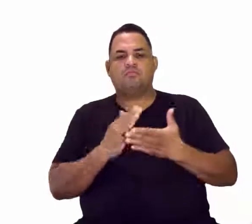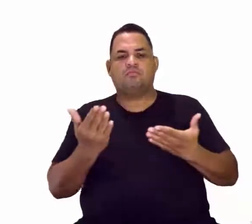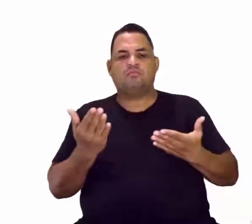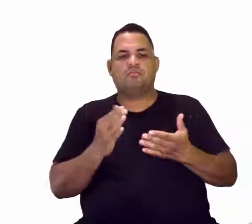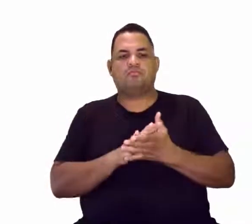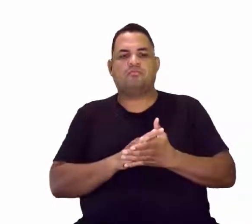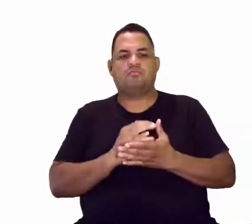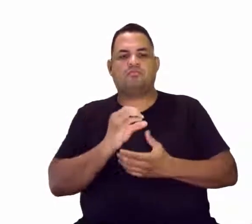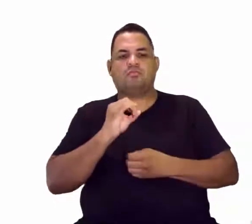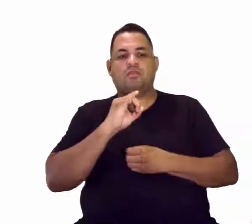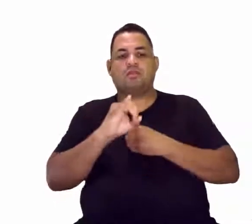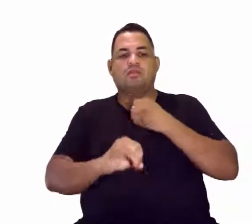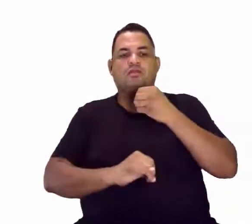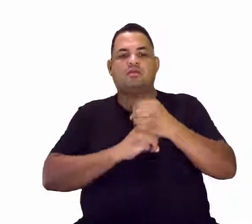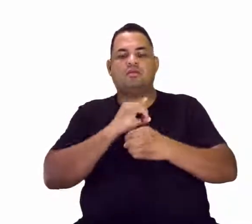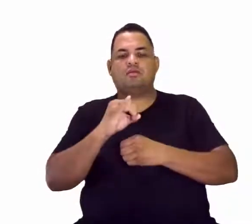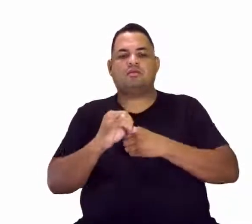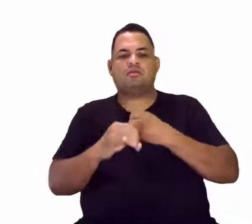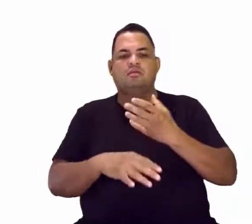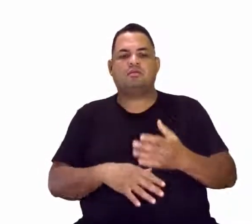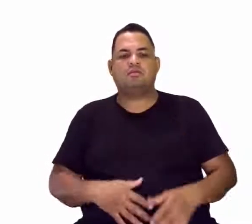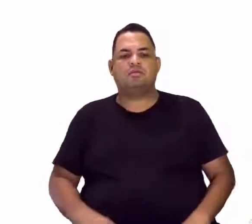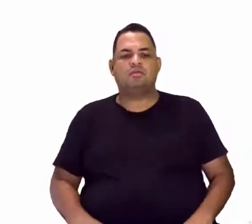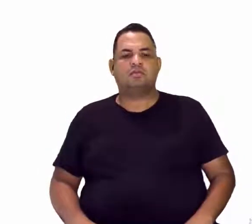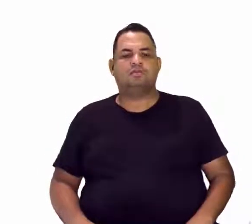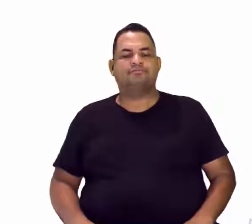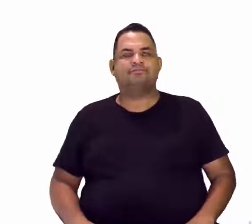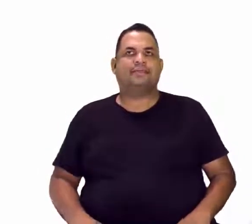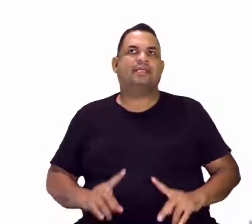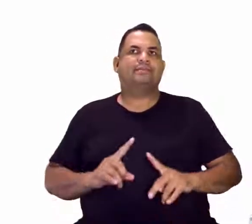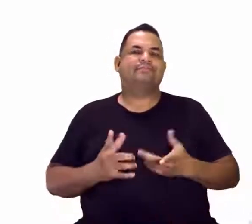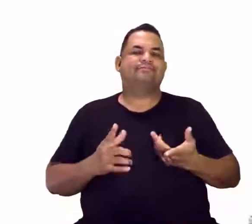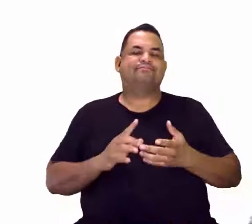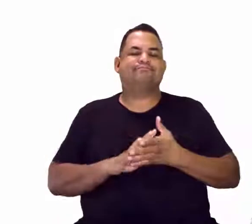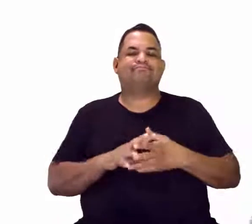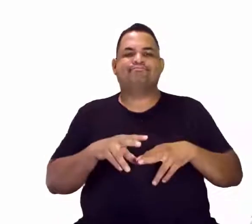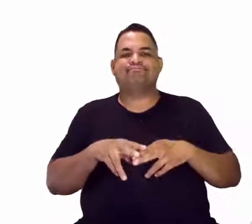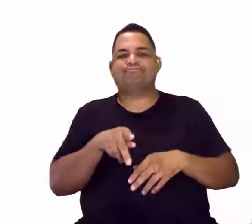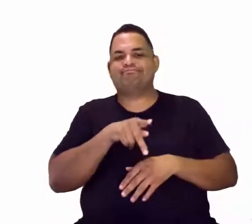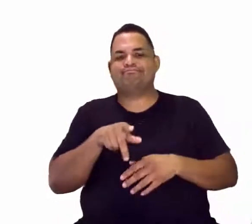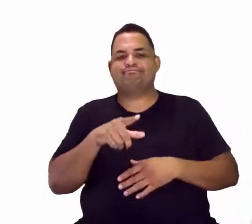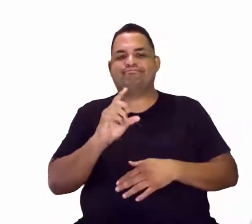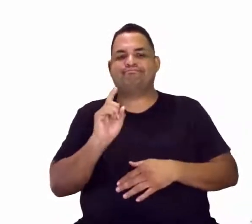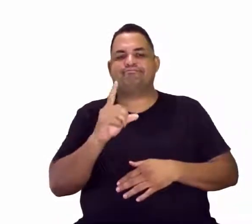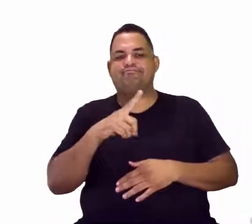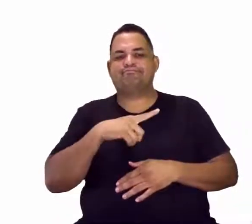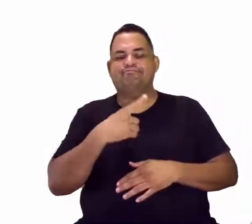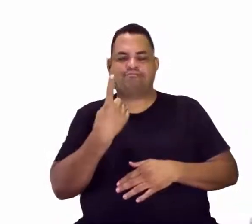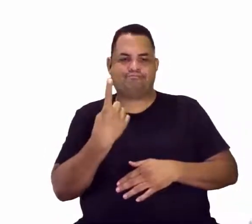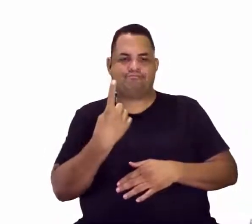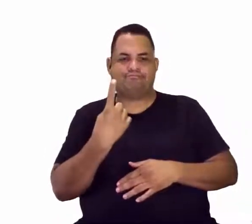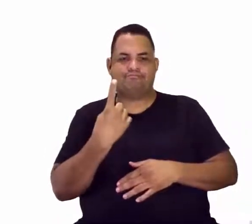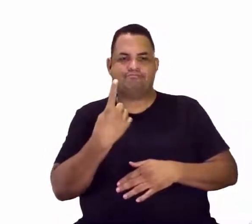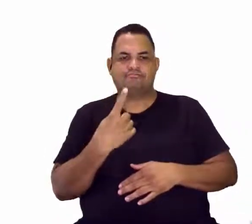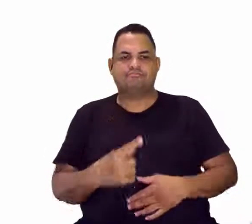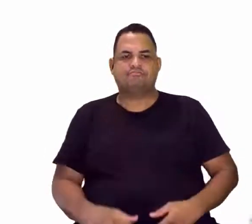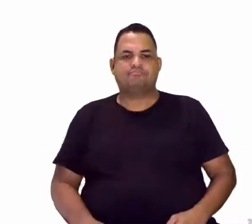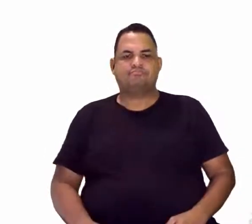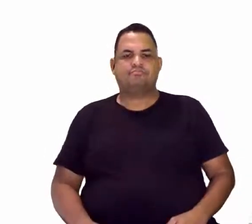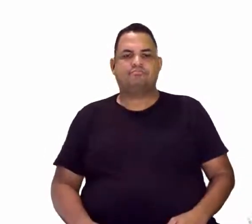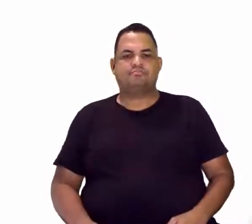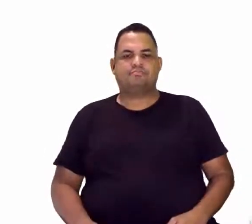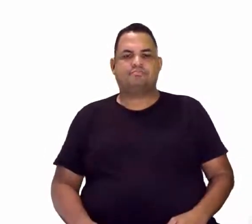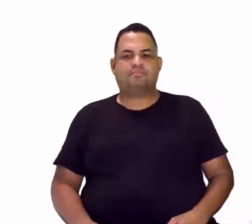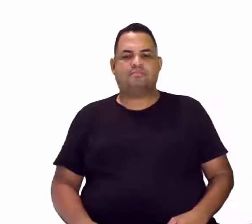ser ionizáveis. Aí você vem e olha, professora, ele só tem um. É verdade, ele só tem um.